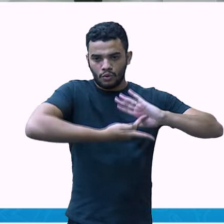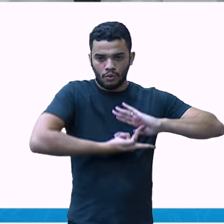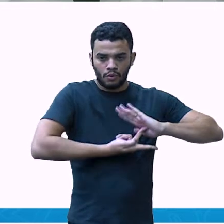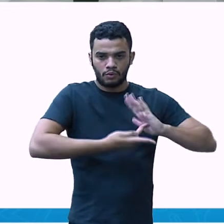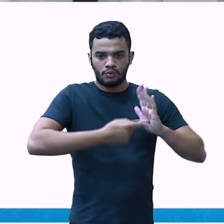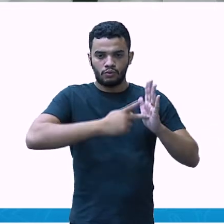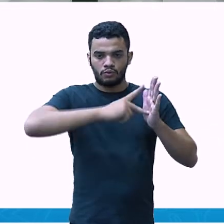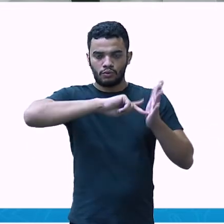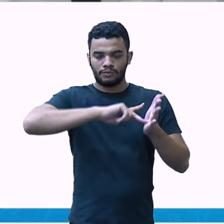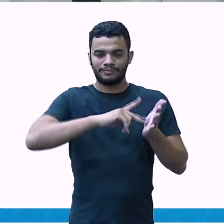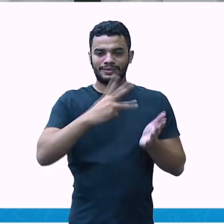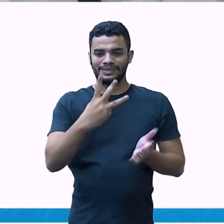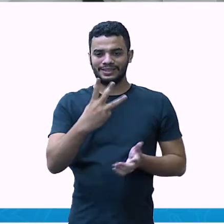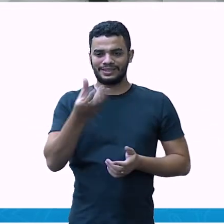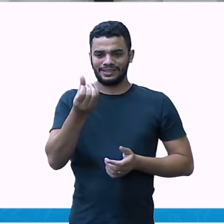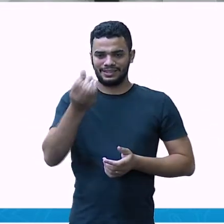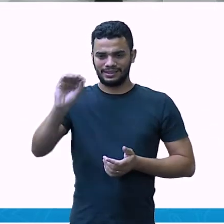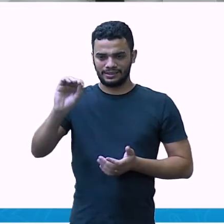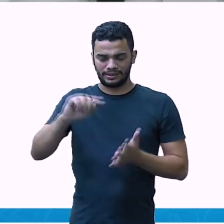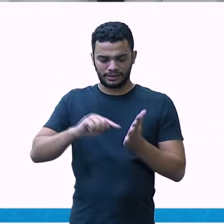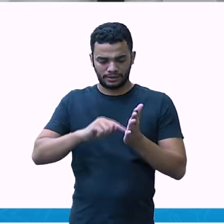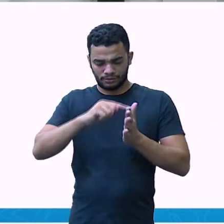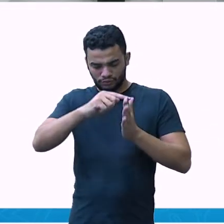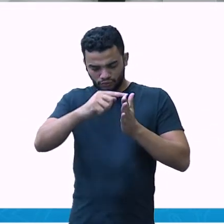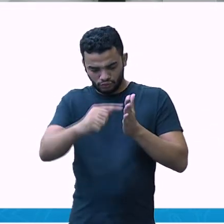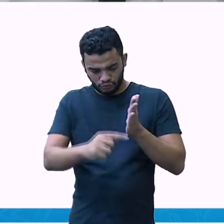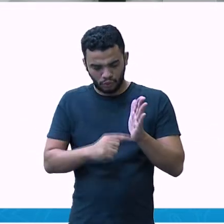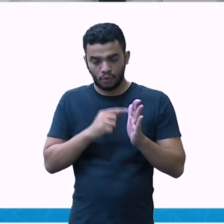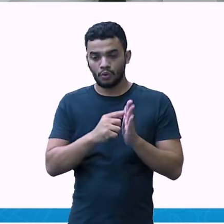conversão, certo? Um exemplo,